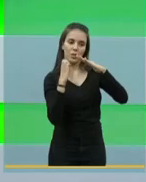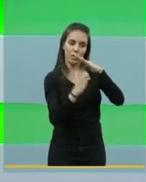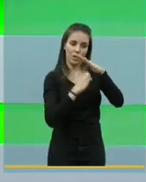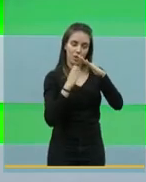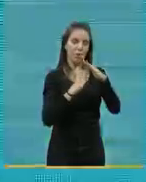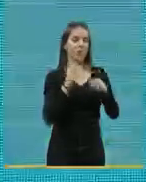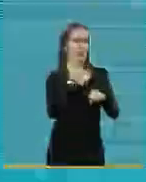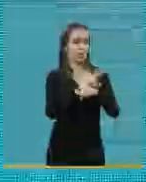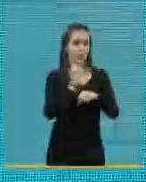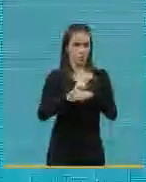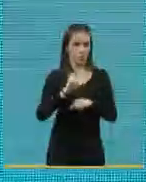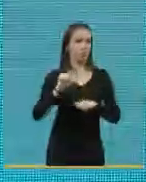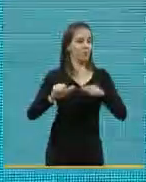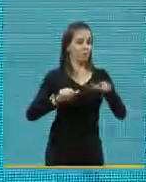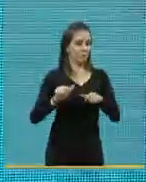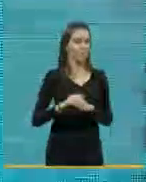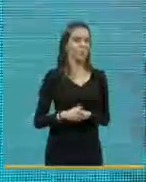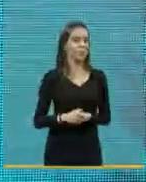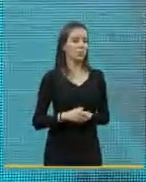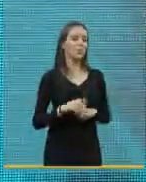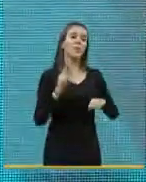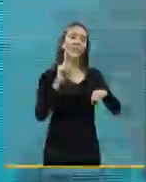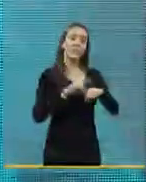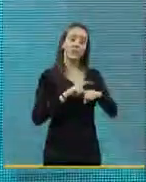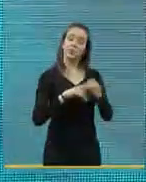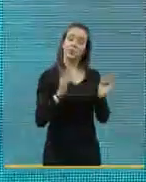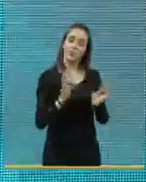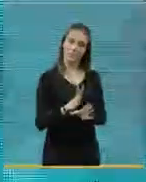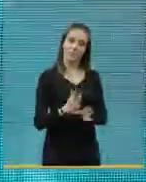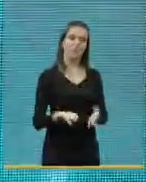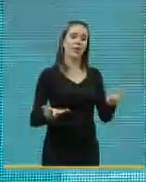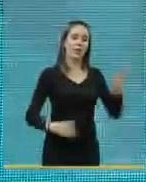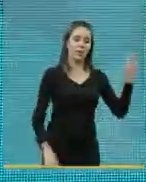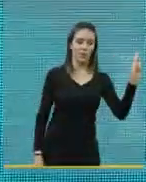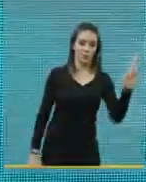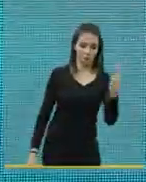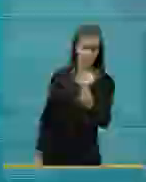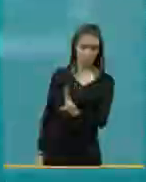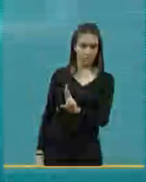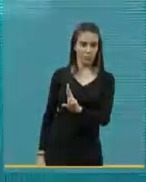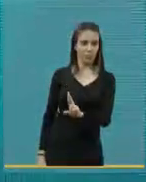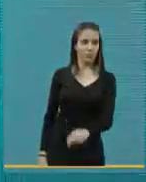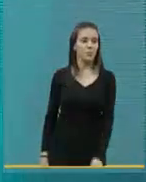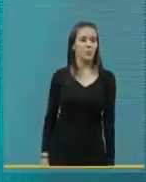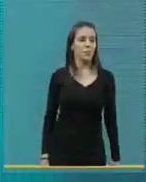ter emprego e por quem tem pilotado um menu para tréplica candidato